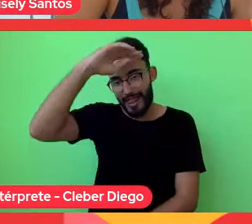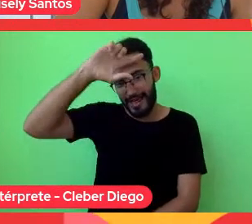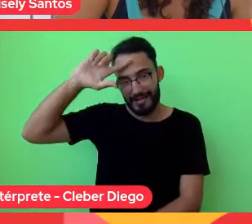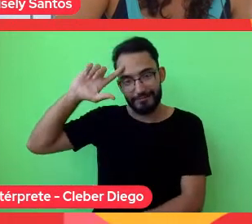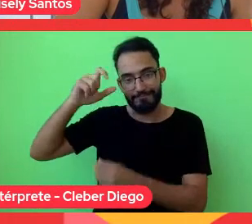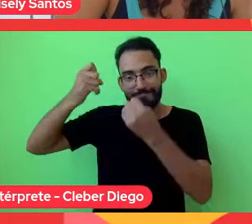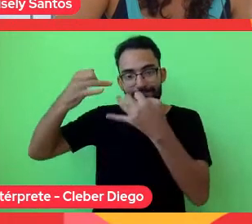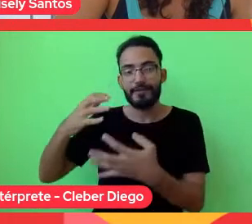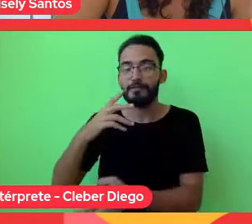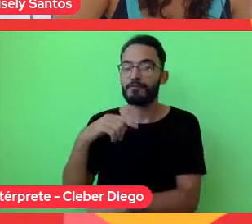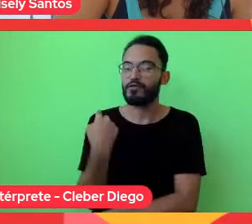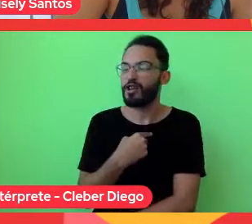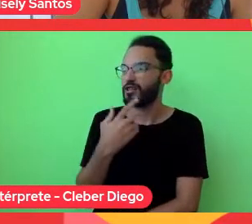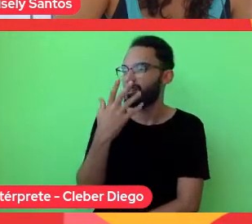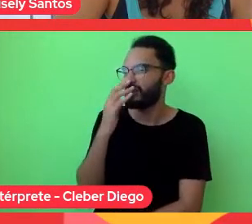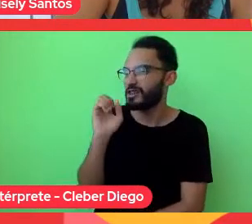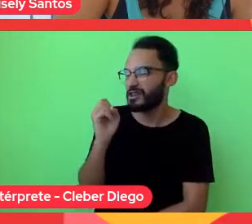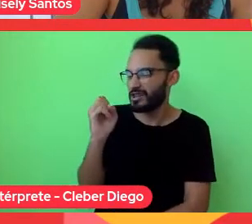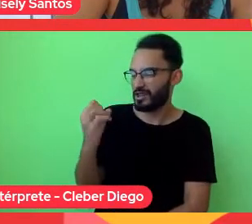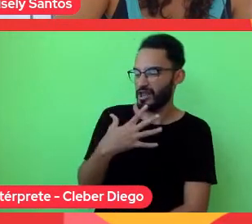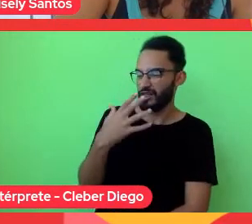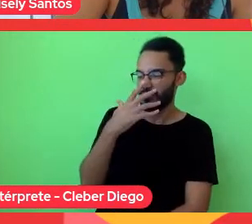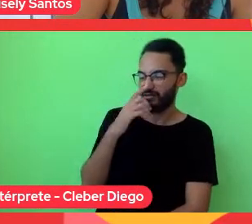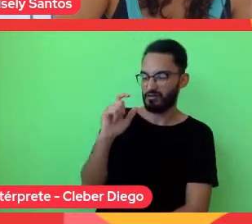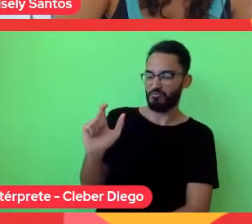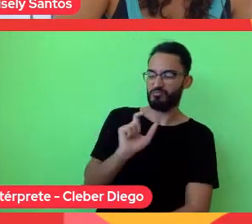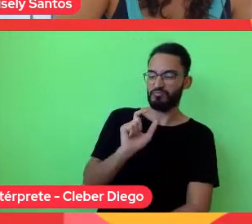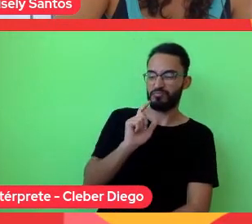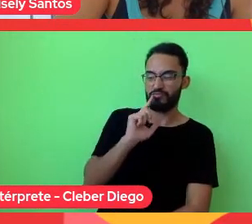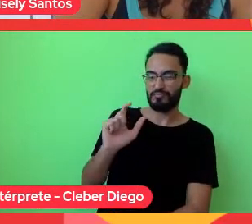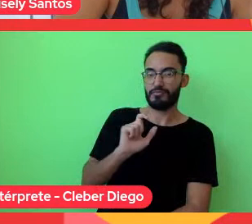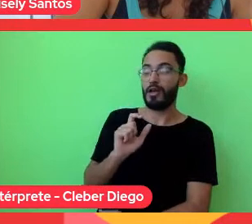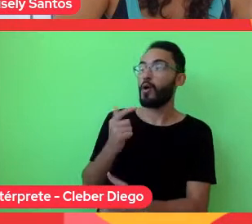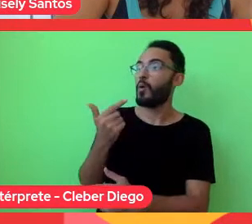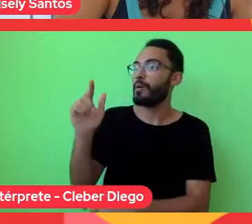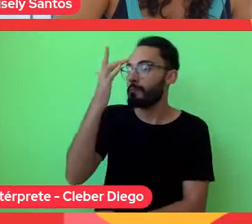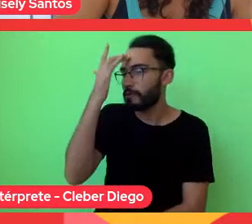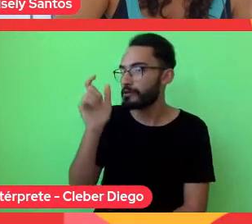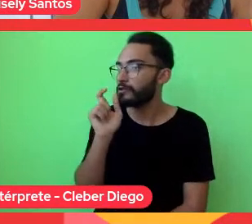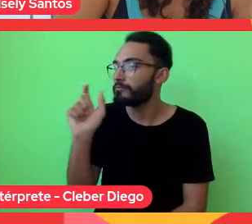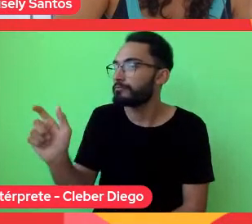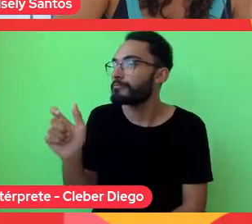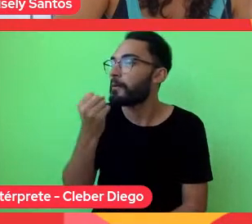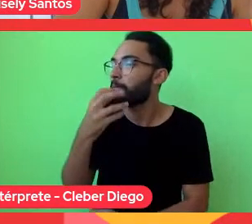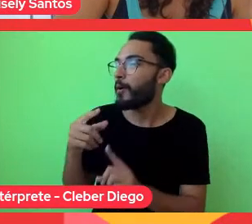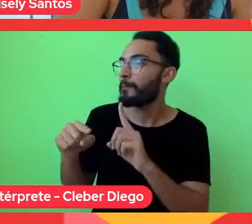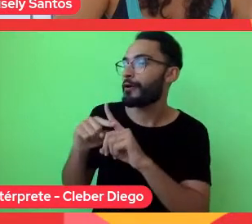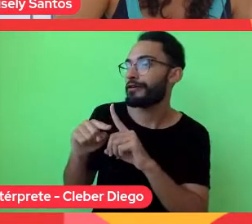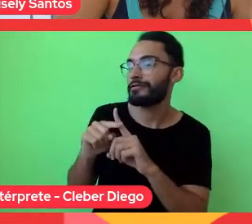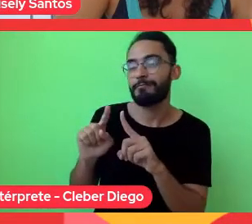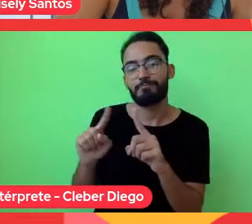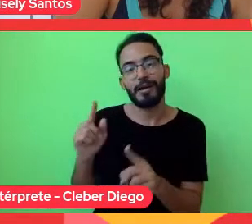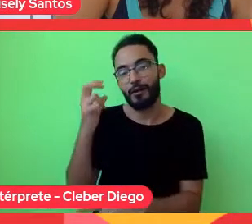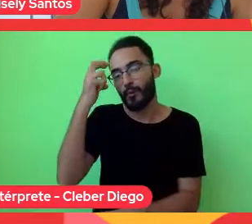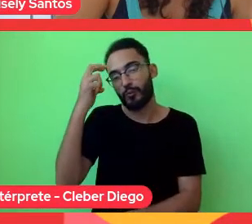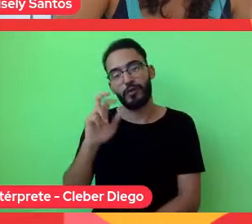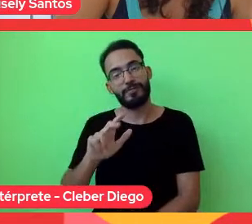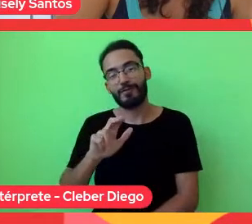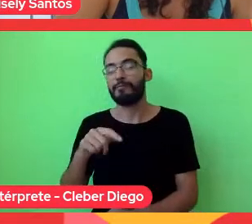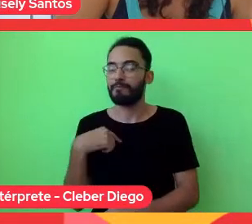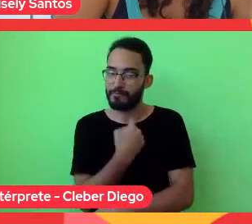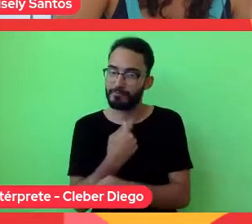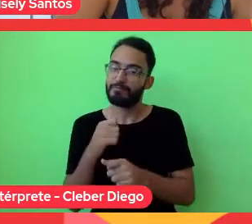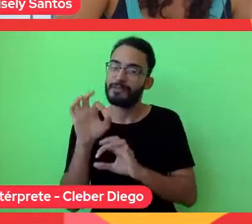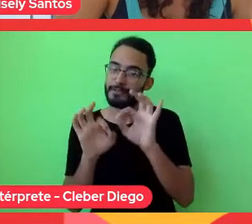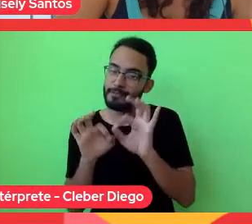gente mesmo, mas o outro, às vezes, a gente dá um feedback positivo e tal, mas não é muito cultural, né? Então, a gente precisa trabalhar essa questão